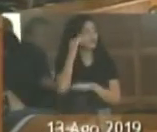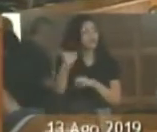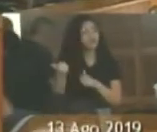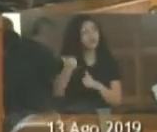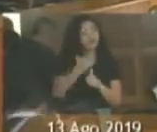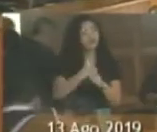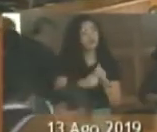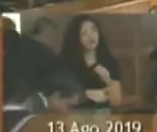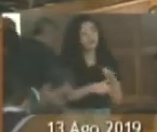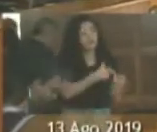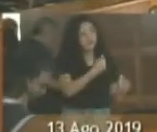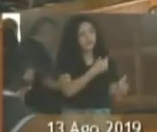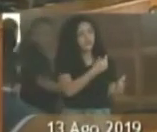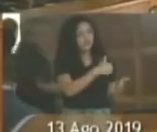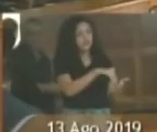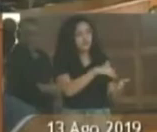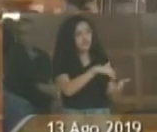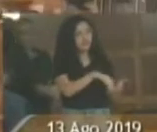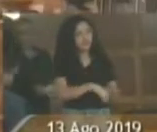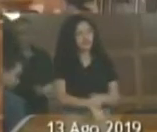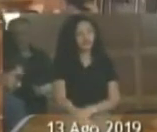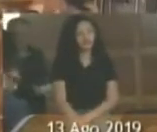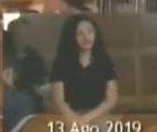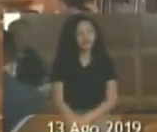assuma a segunda secretaria DOC, por gentileza.